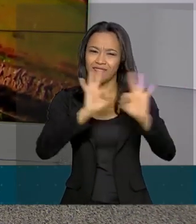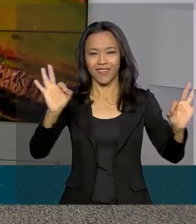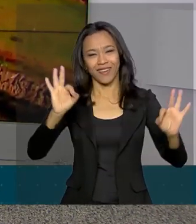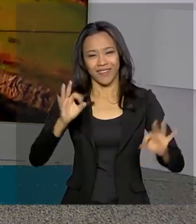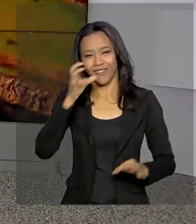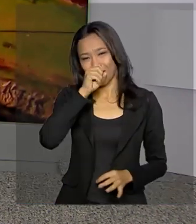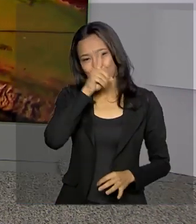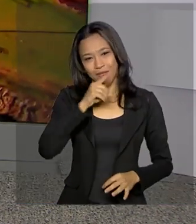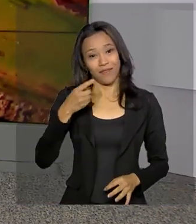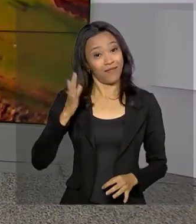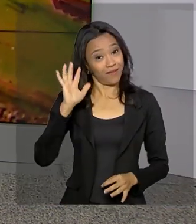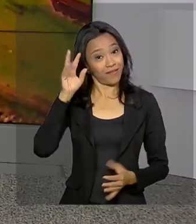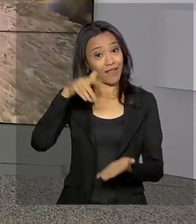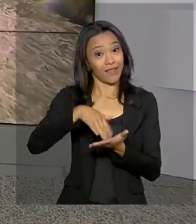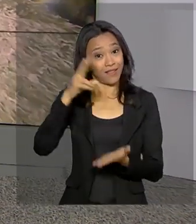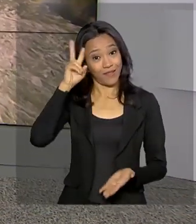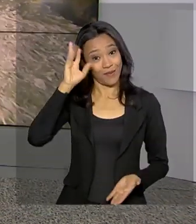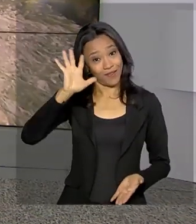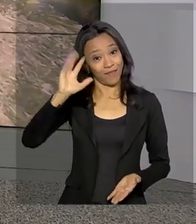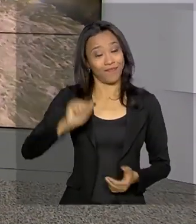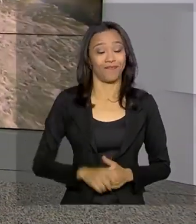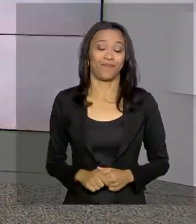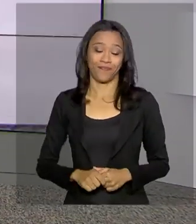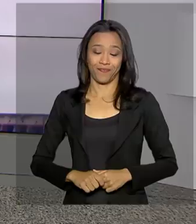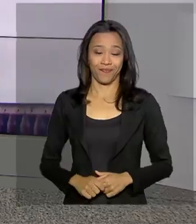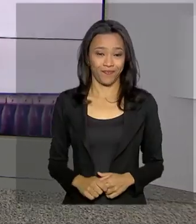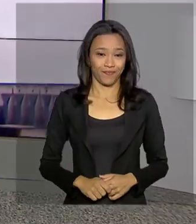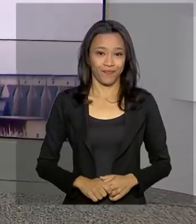fim de semana e até segunda tal